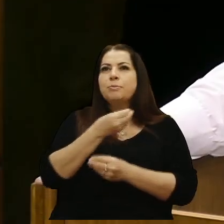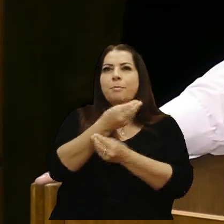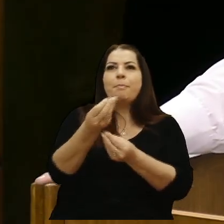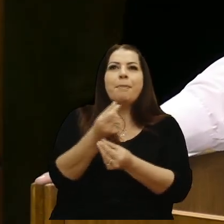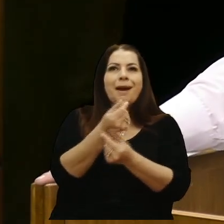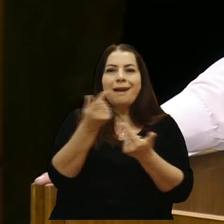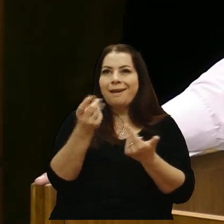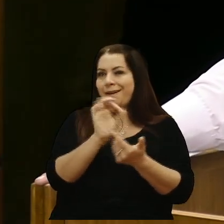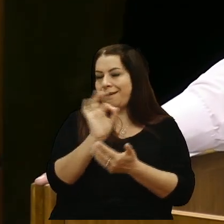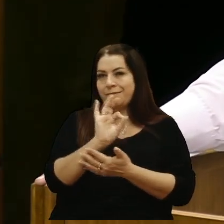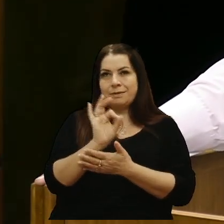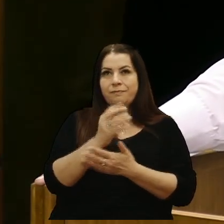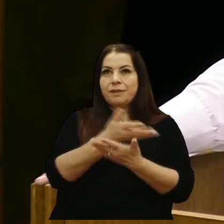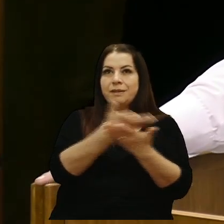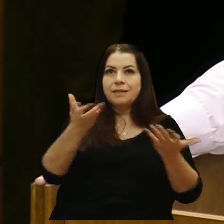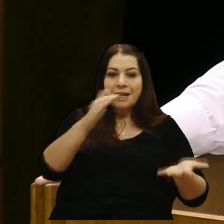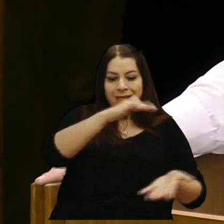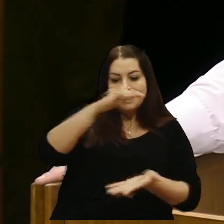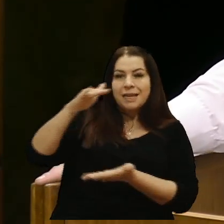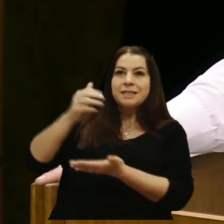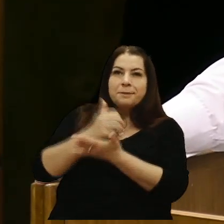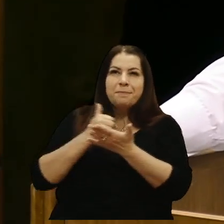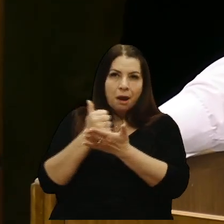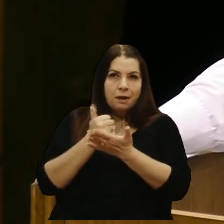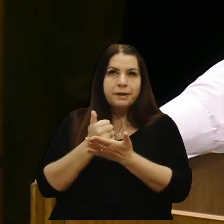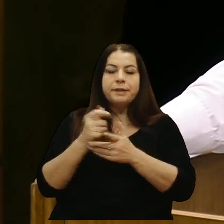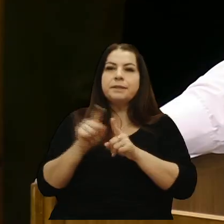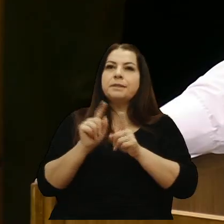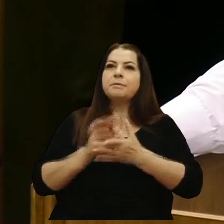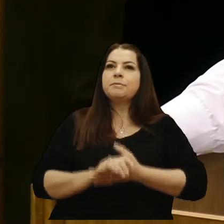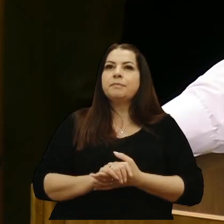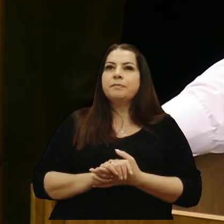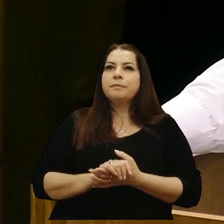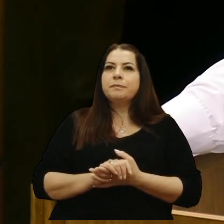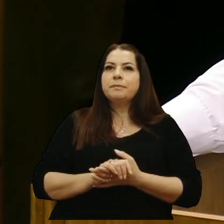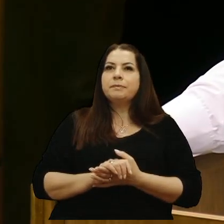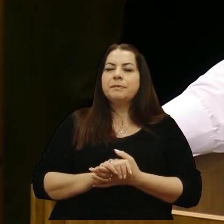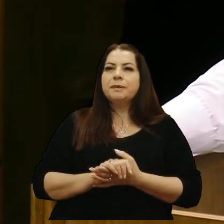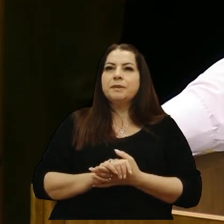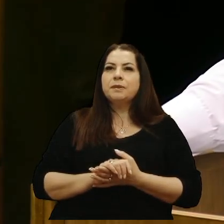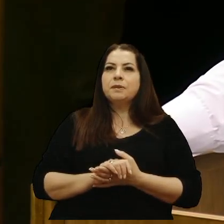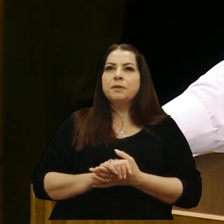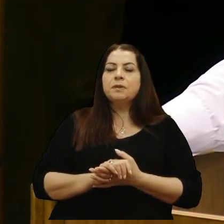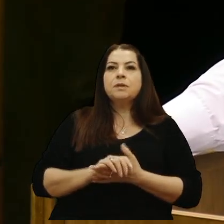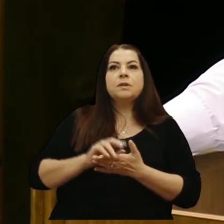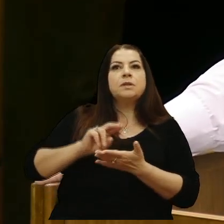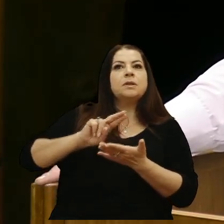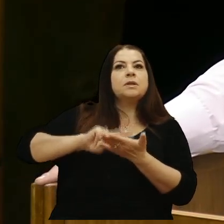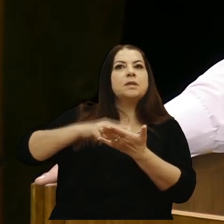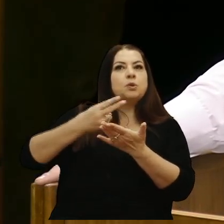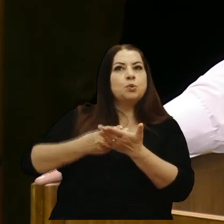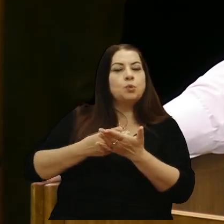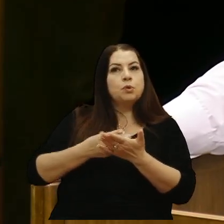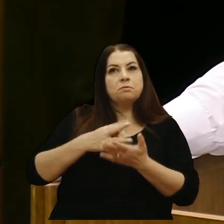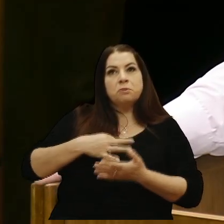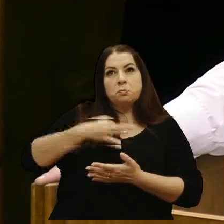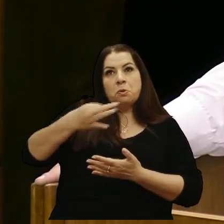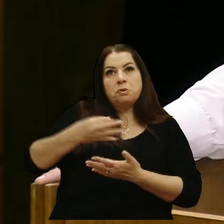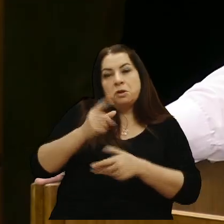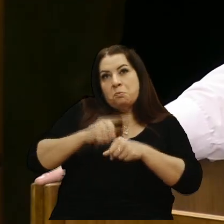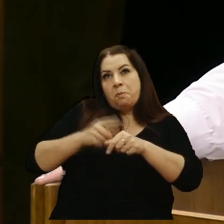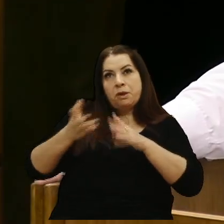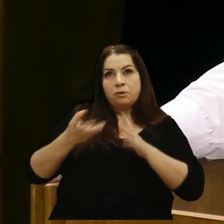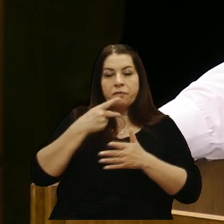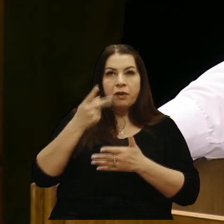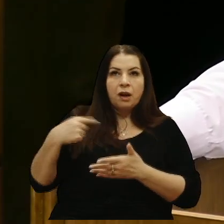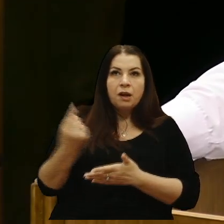vai ser distribuído cesta básica, terá tradutor espontâneo no momento da pregação, e a gente convida